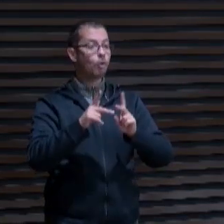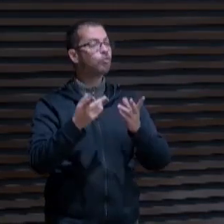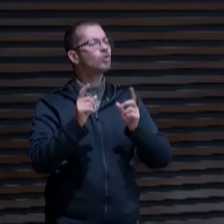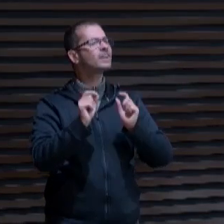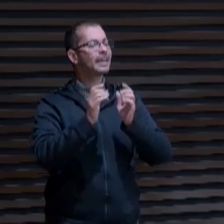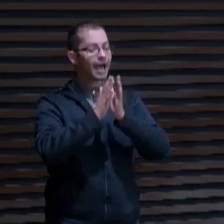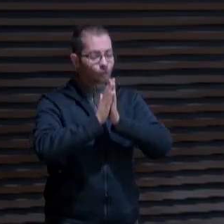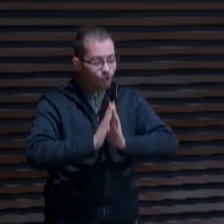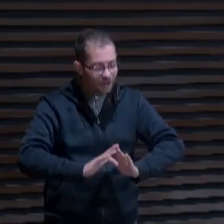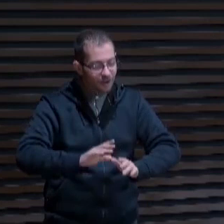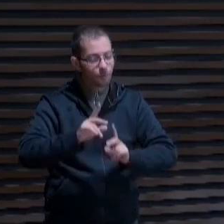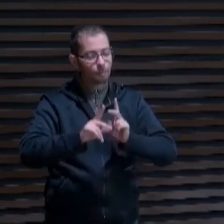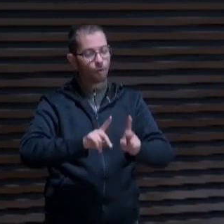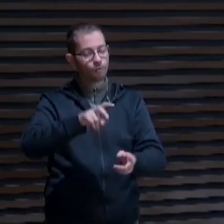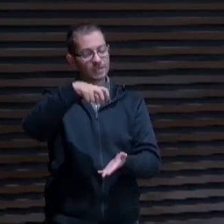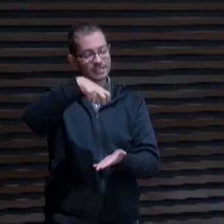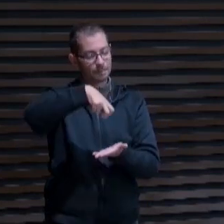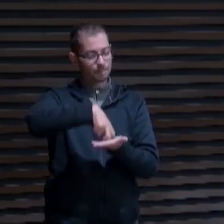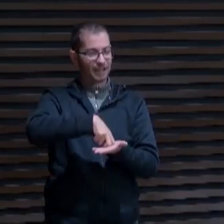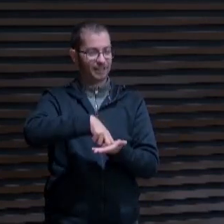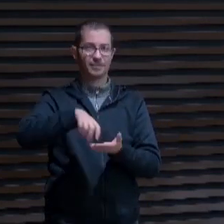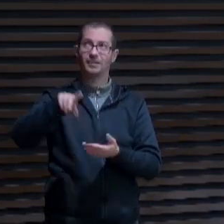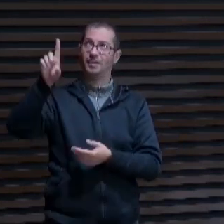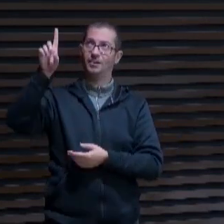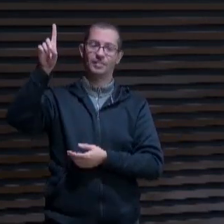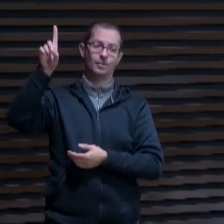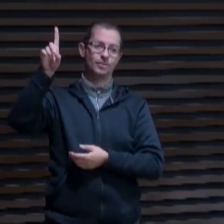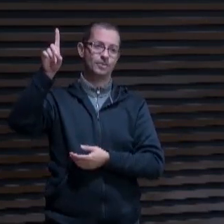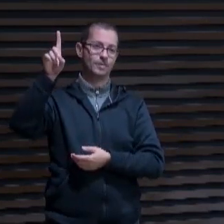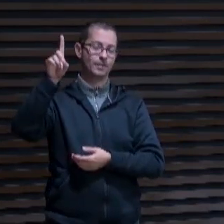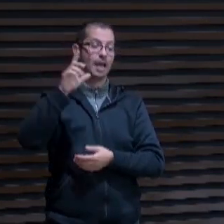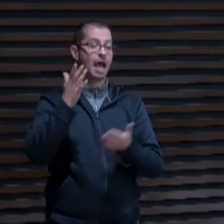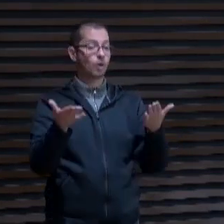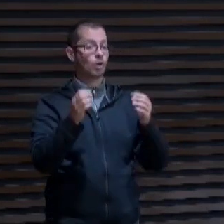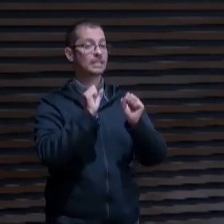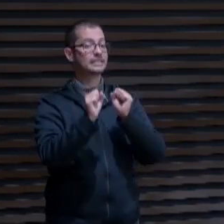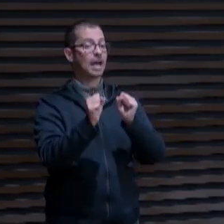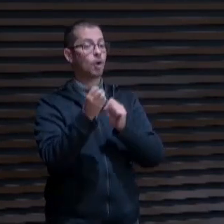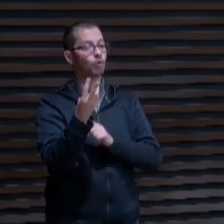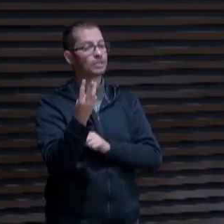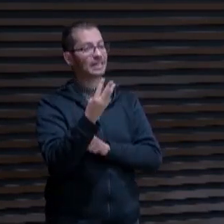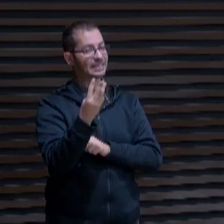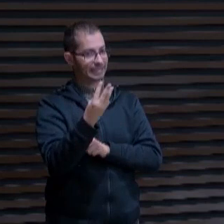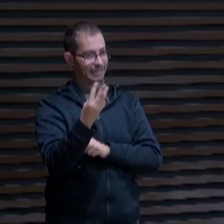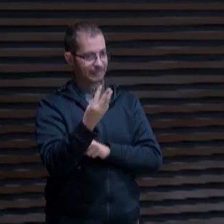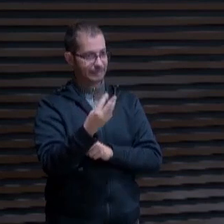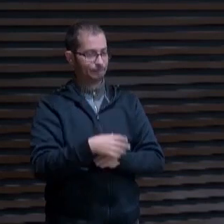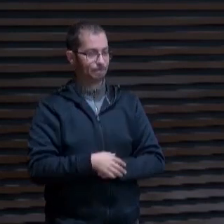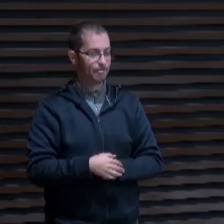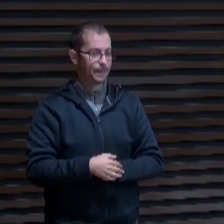se prostra, que se entrega ao Senhor. E agora eu trago o Salmo 33 novamente para que nós concluamos essa